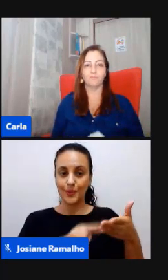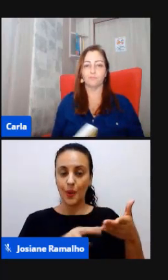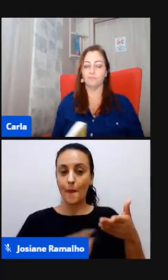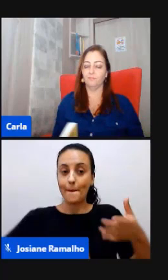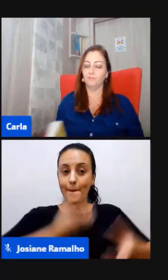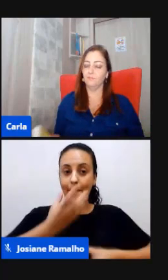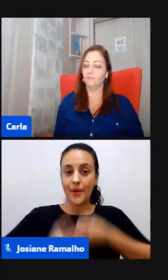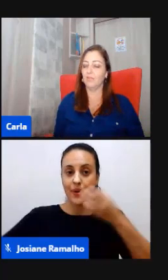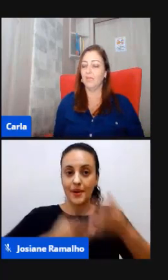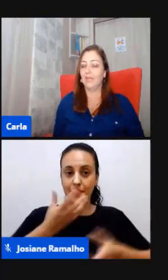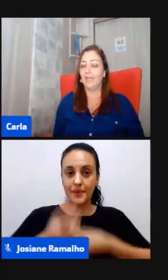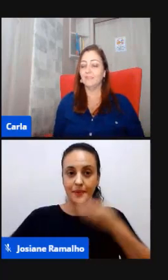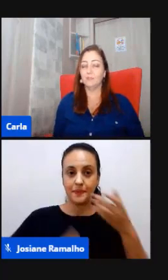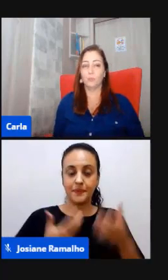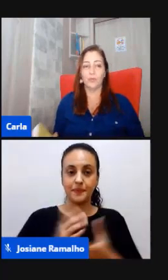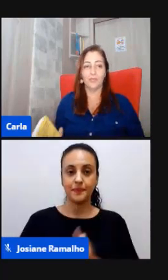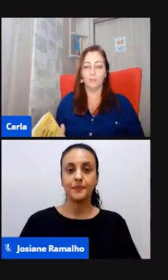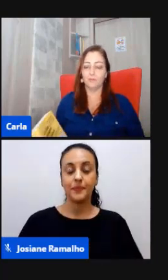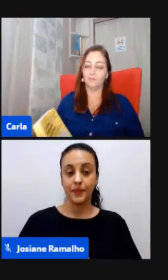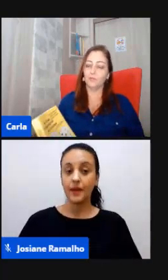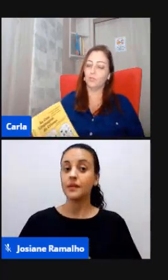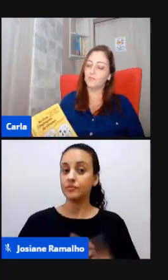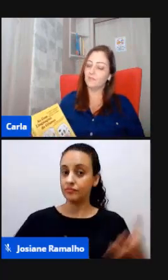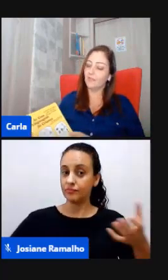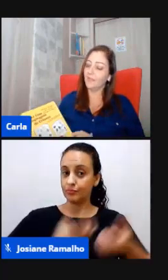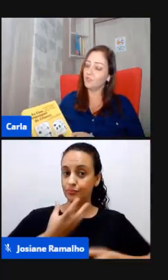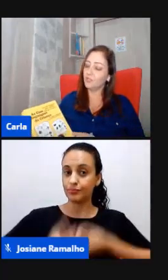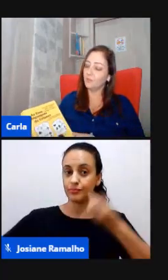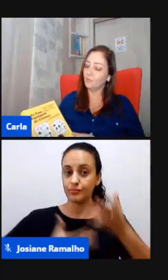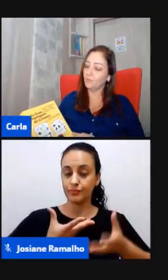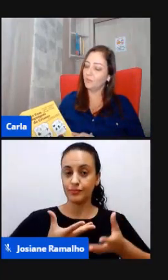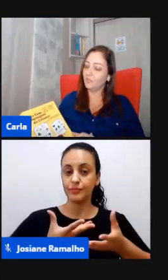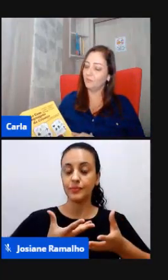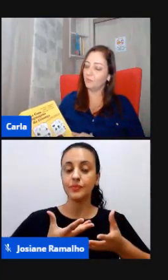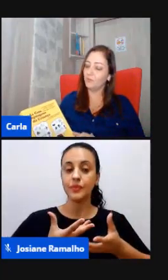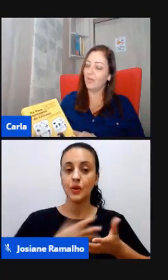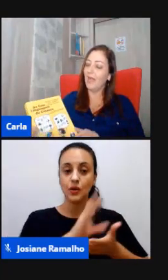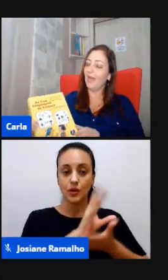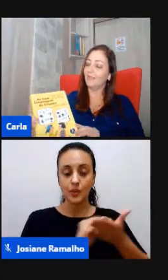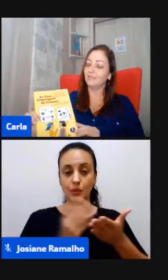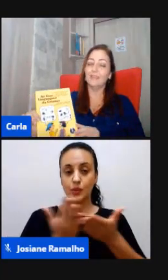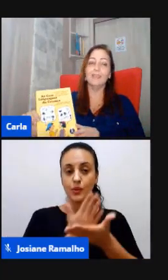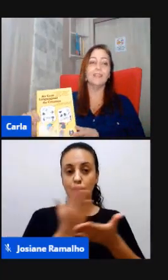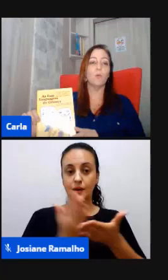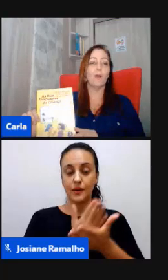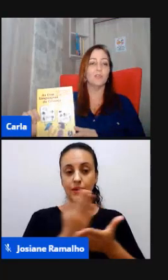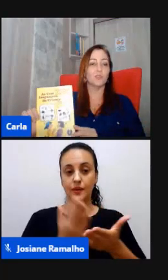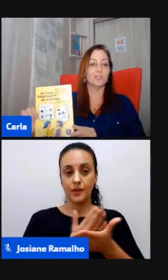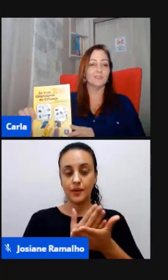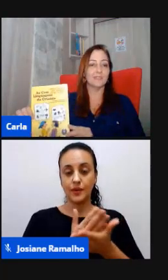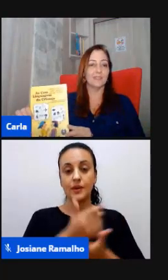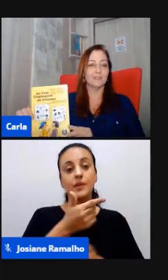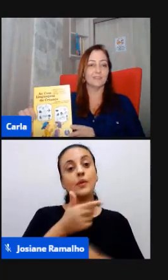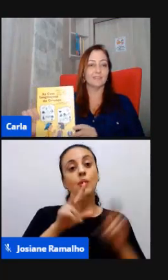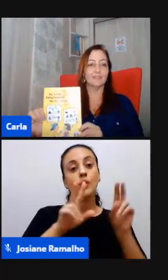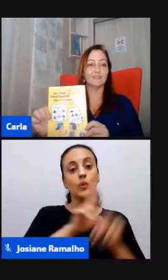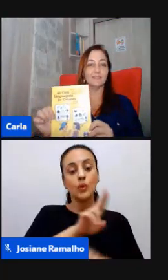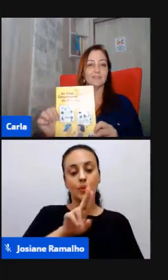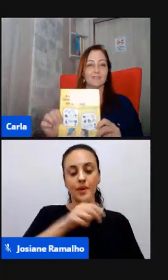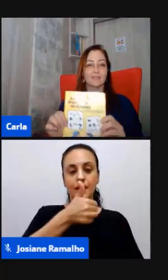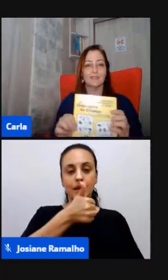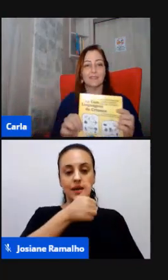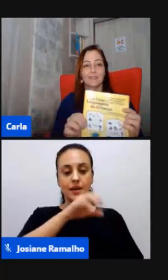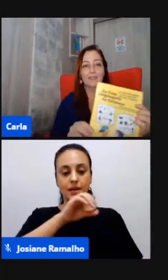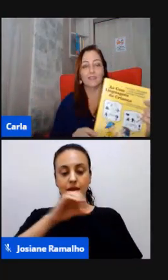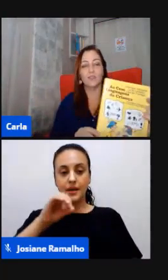poema. Esse poema nós retiramos do livro A Sem Linguagem das